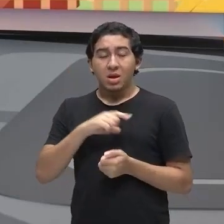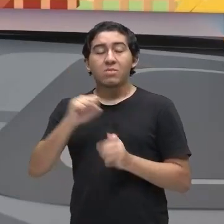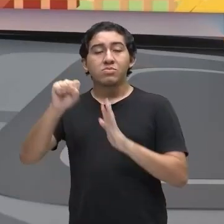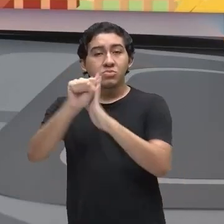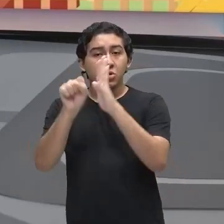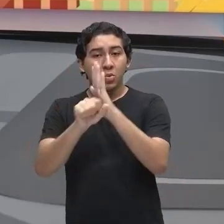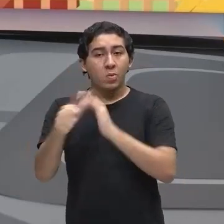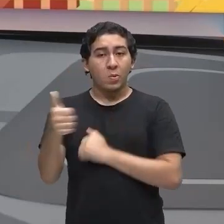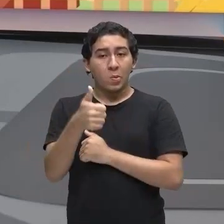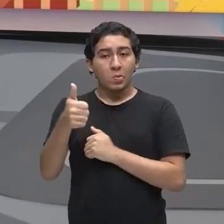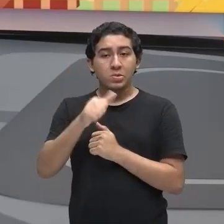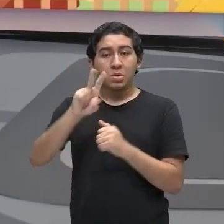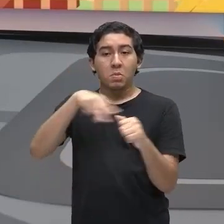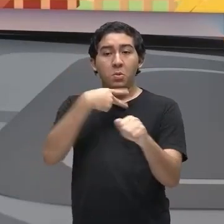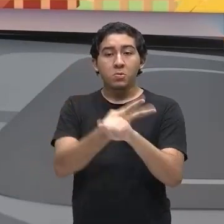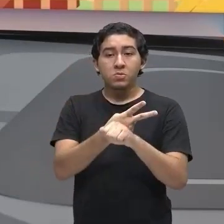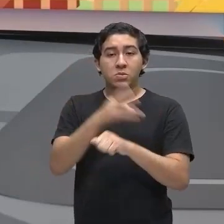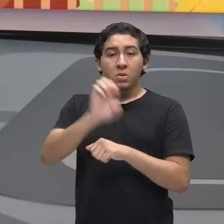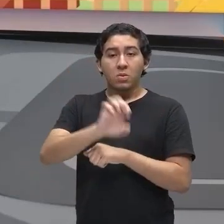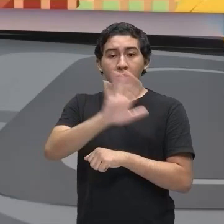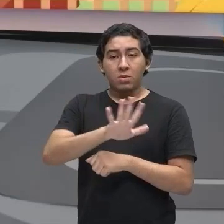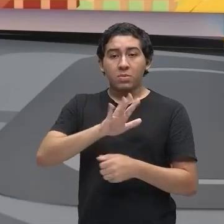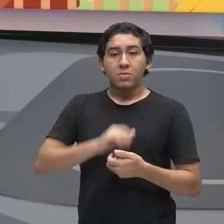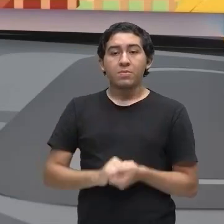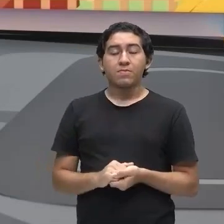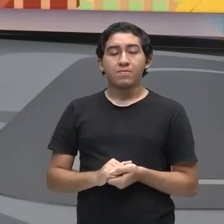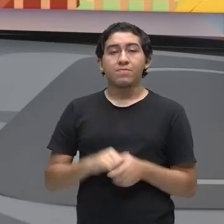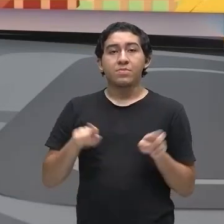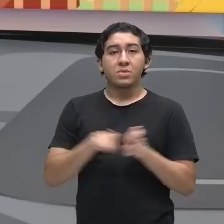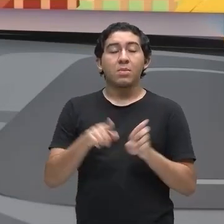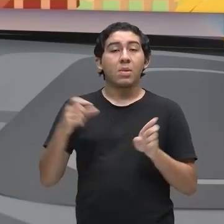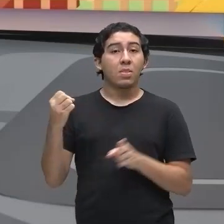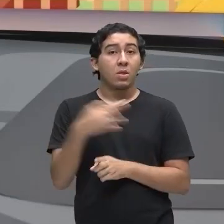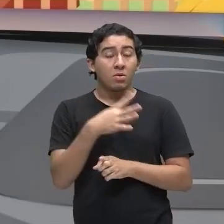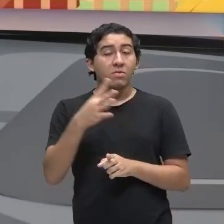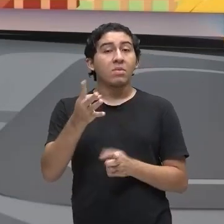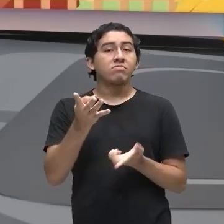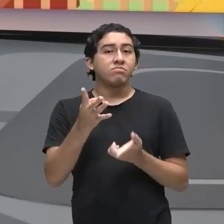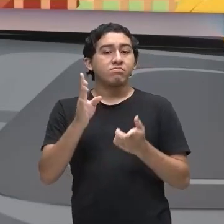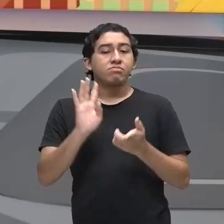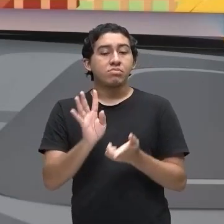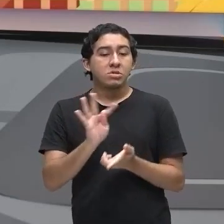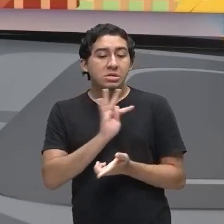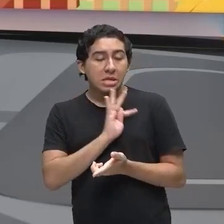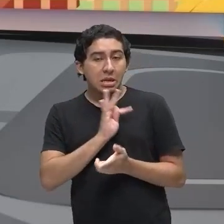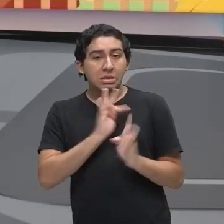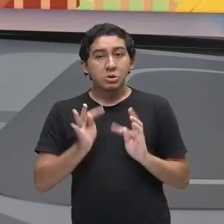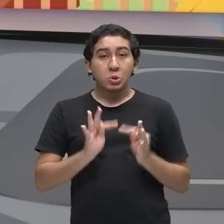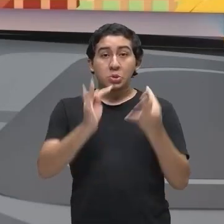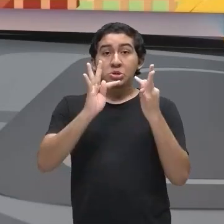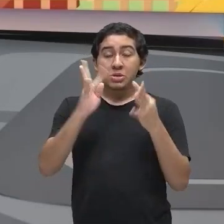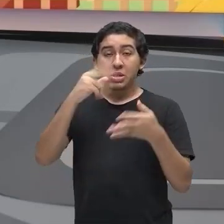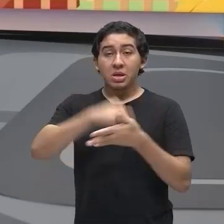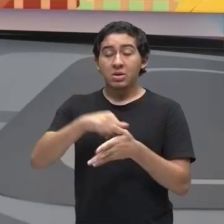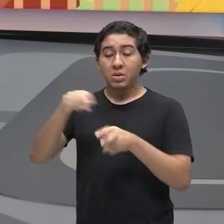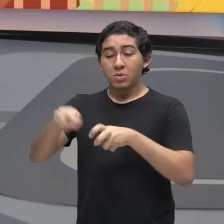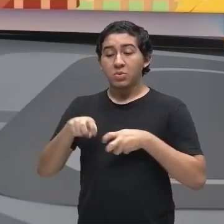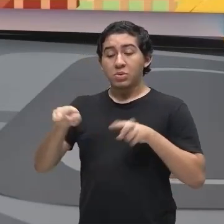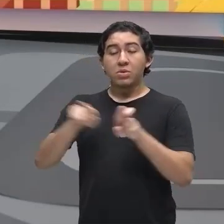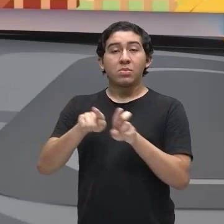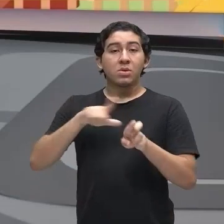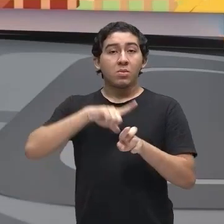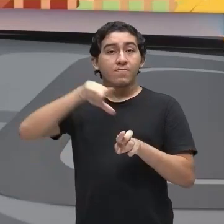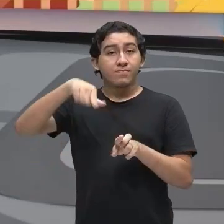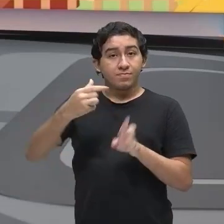Europa. Mas, além dessas novas tecnologias na produção da agricultura, nós vamos ver outros fatores que colaboraram com